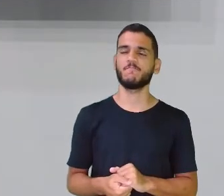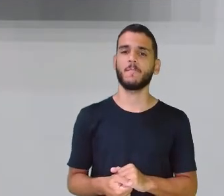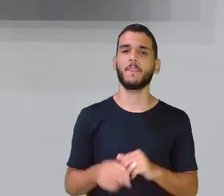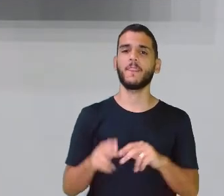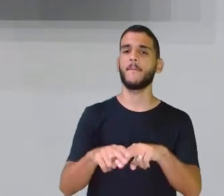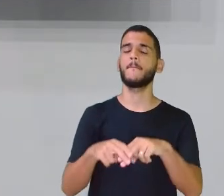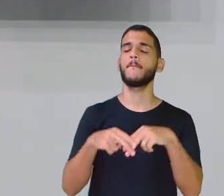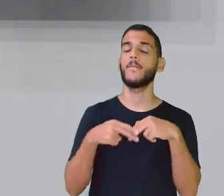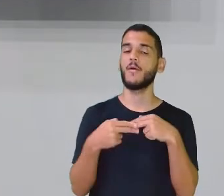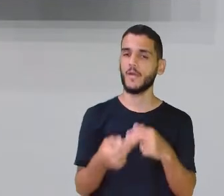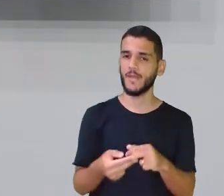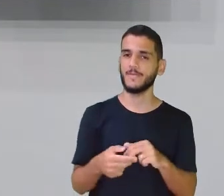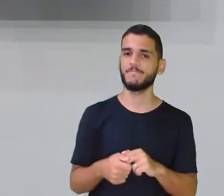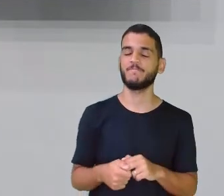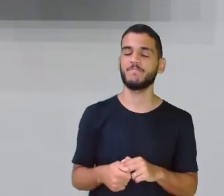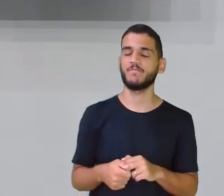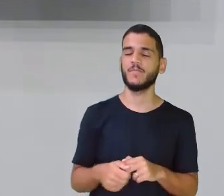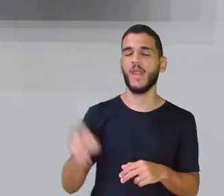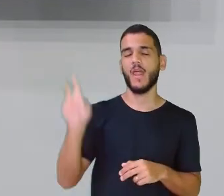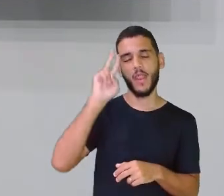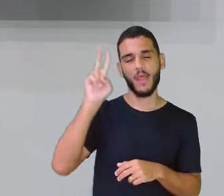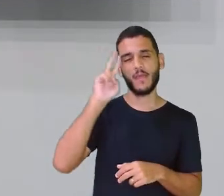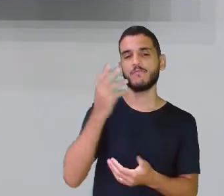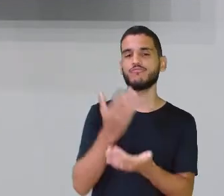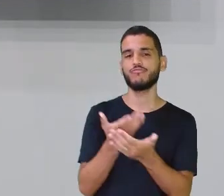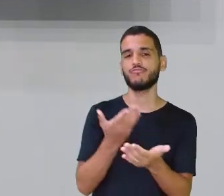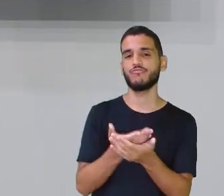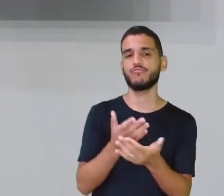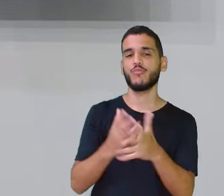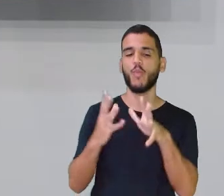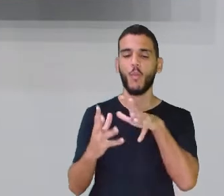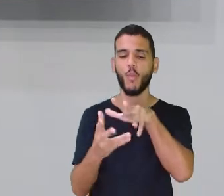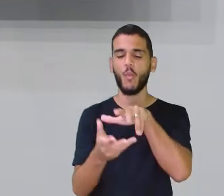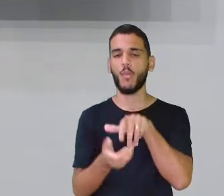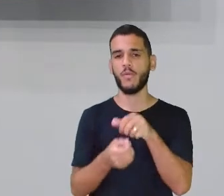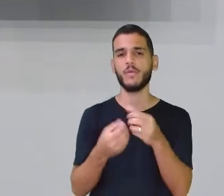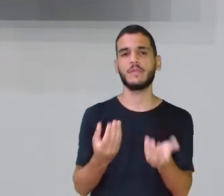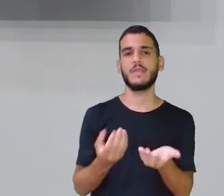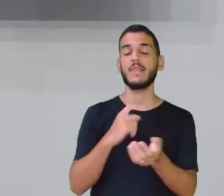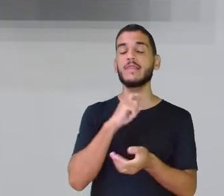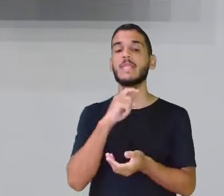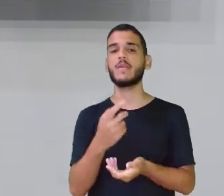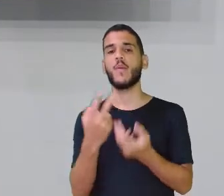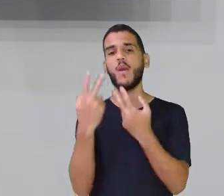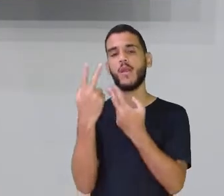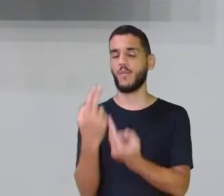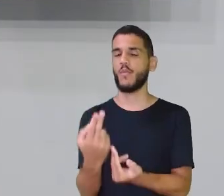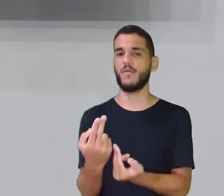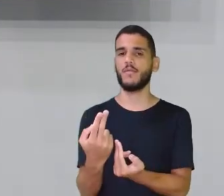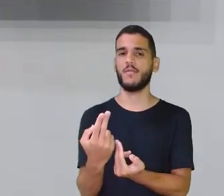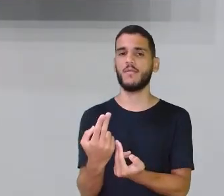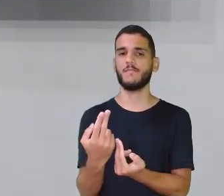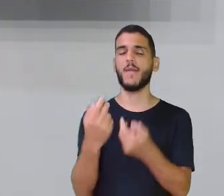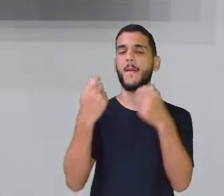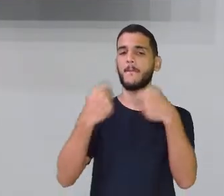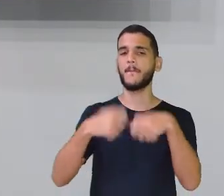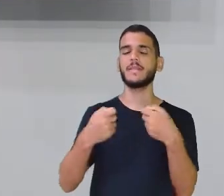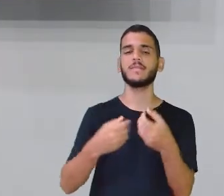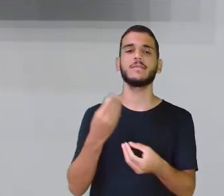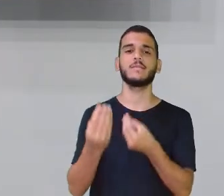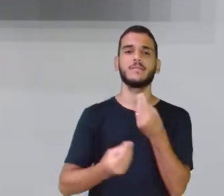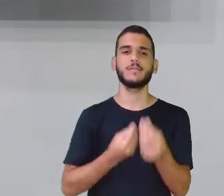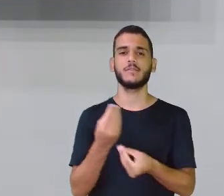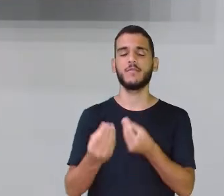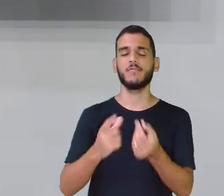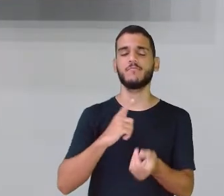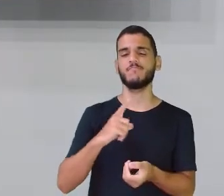quê? Lembra que quando a gente falou sobre ecossistema, a gente disse que nenhum ecossistema é igual? Então, vai existir essas